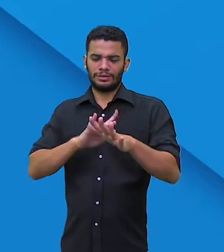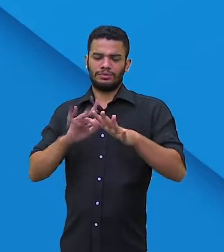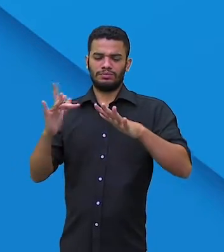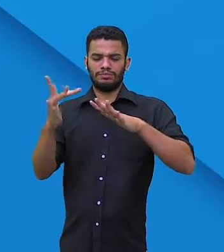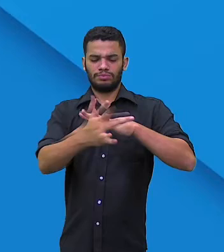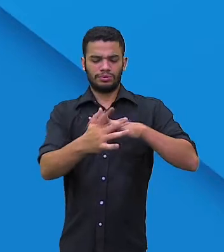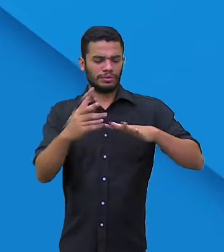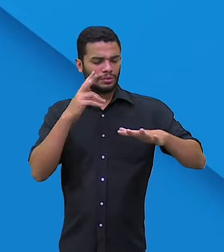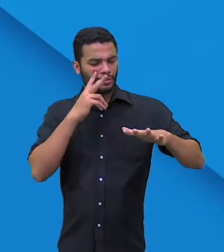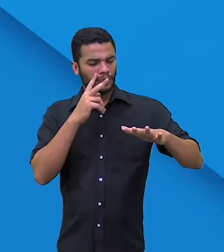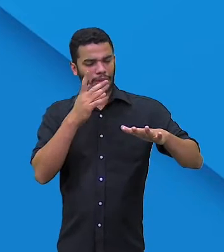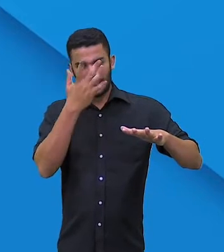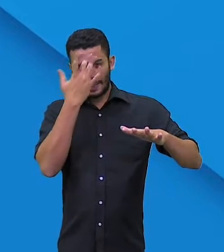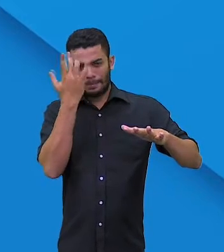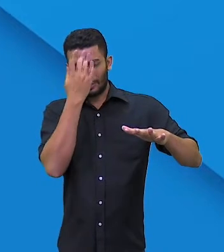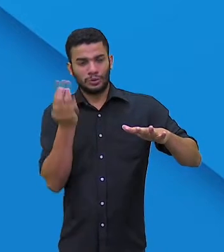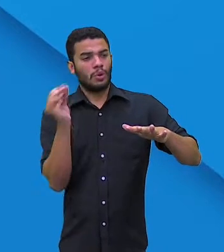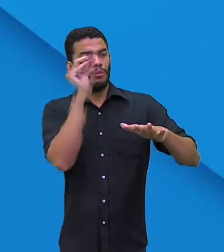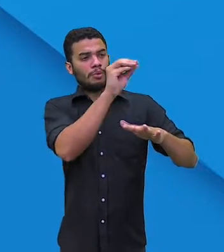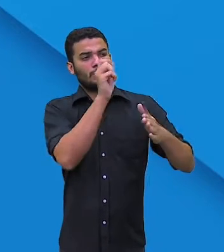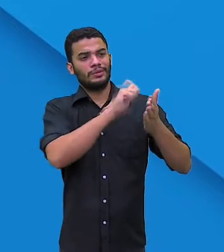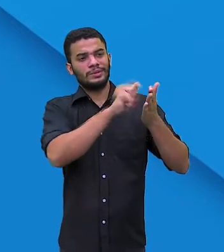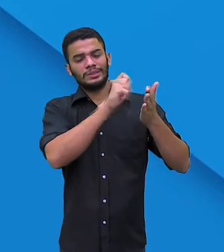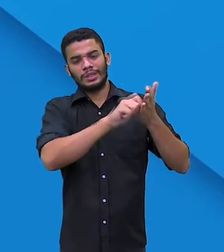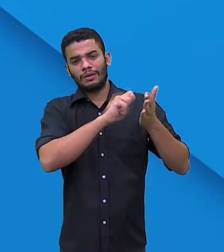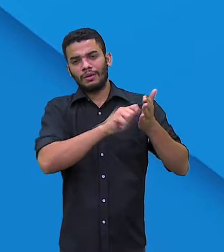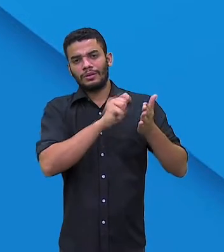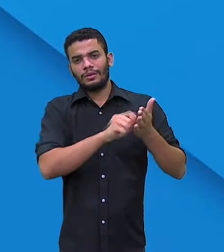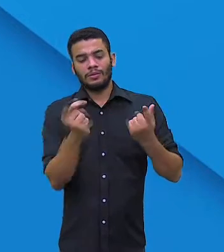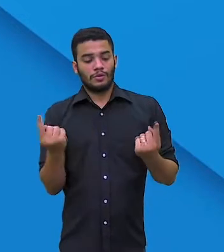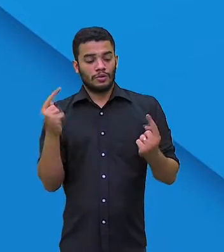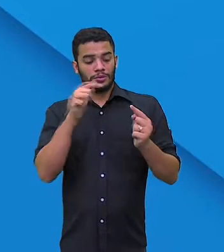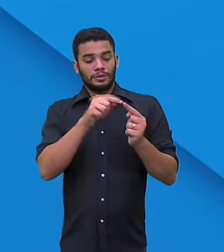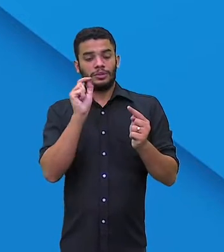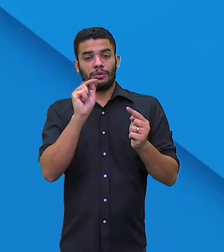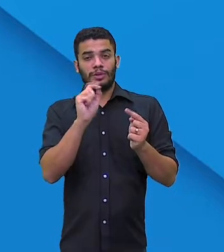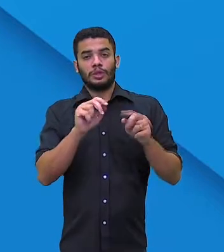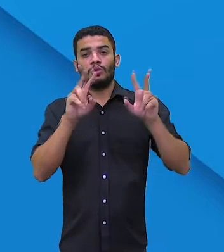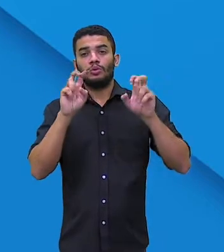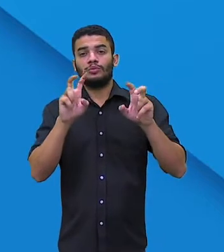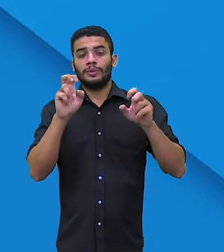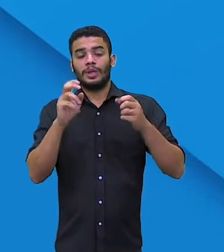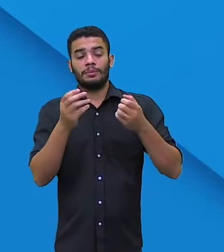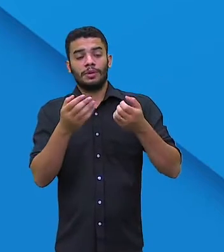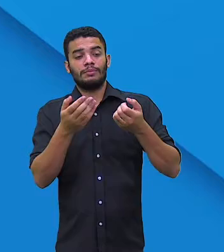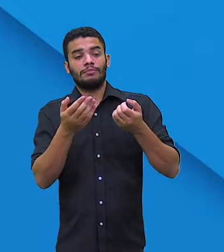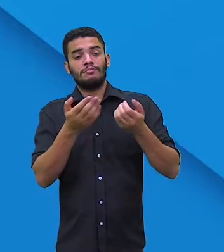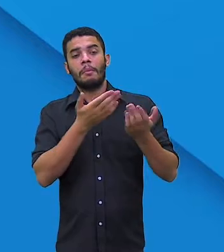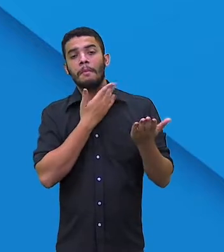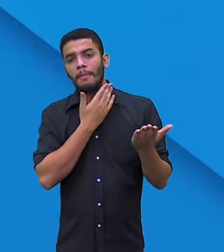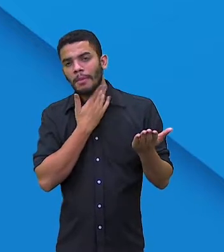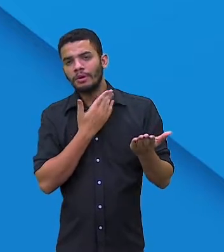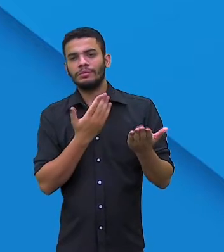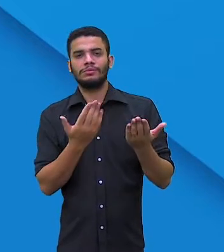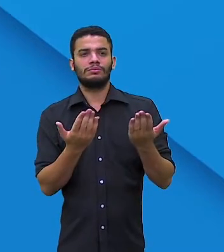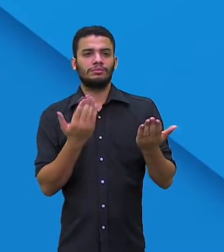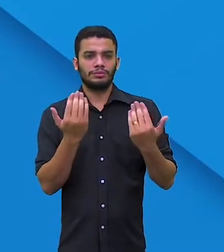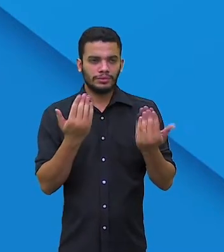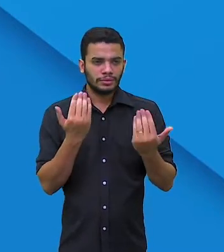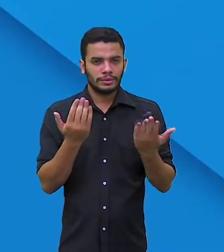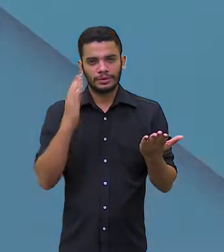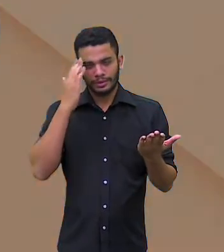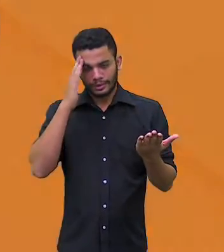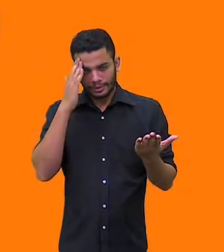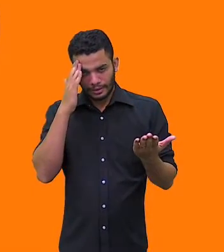de levantar ali um assunto, mas a intenção é essa, né? Então, o artigo de opinião, ele serve para isso, né? É